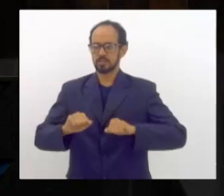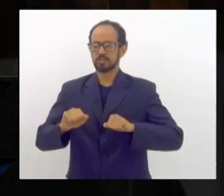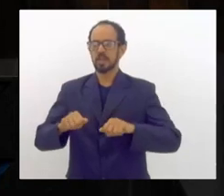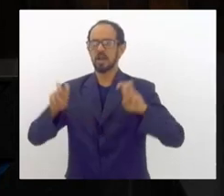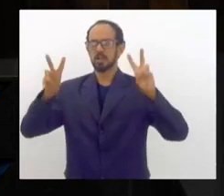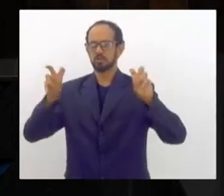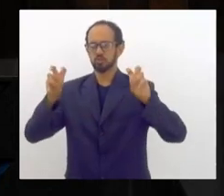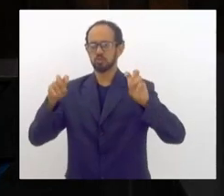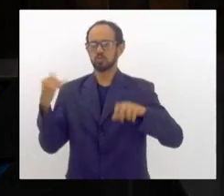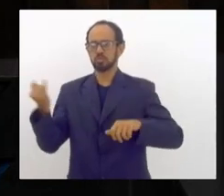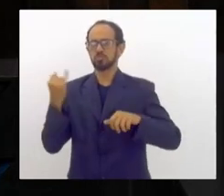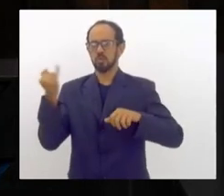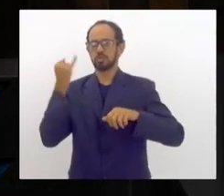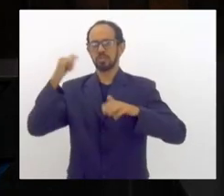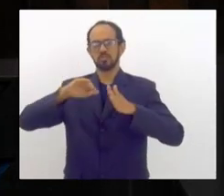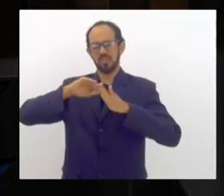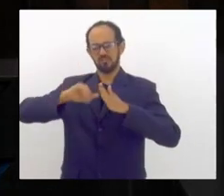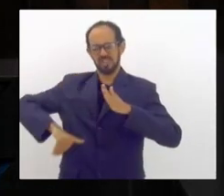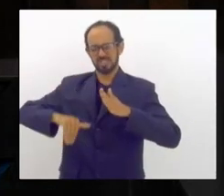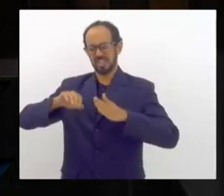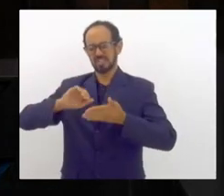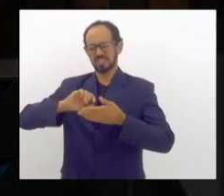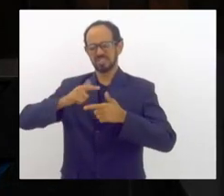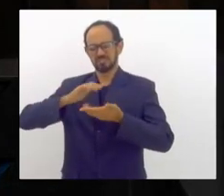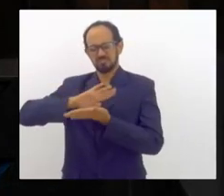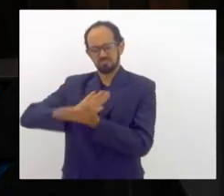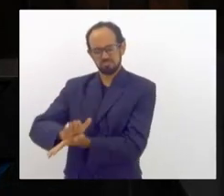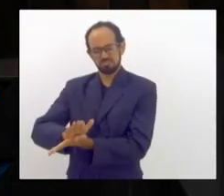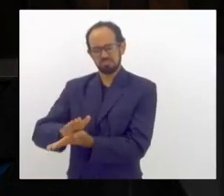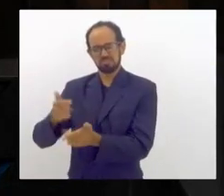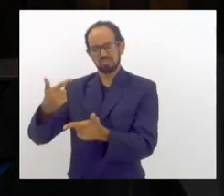relevante e vai afastar essas mazelas aí, como a concentração